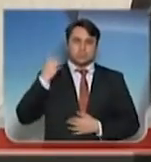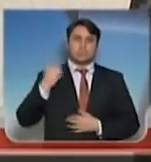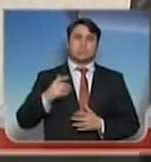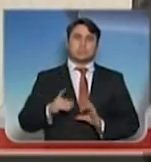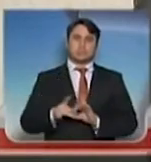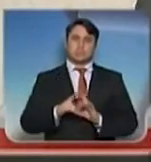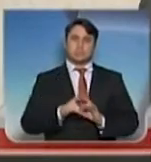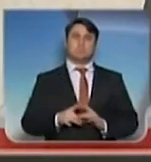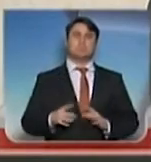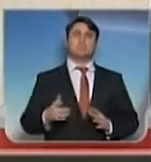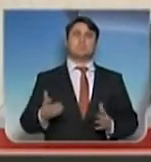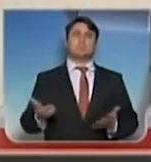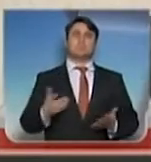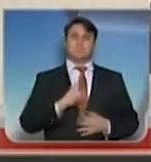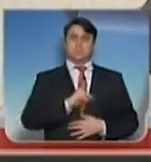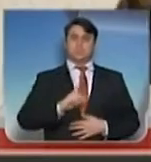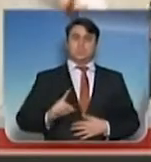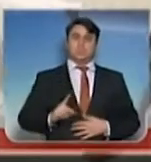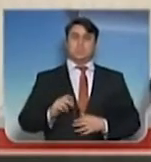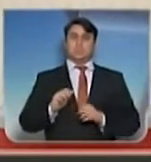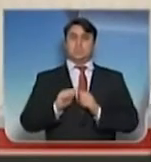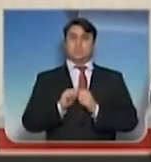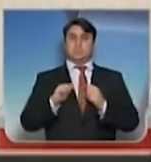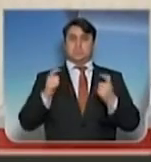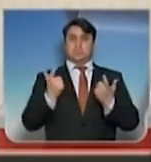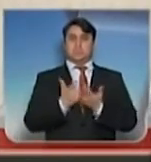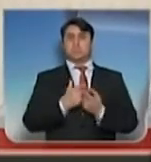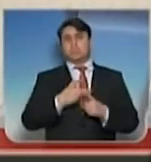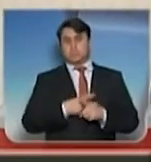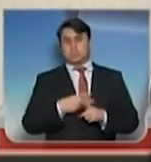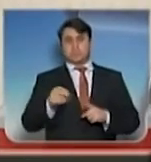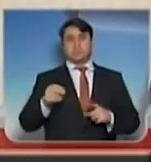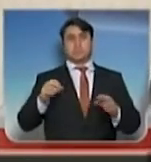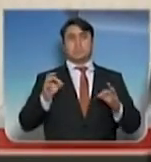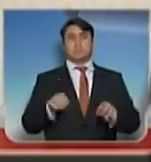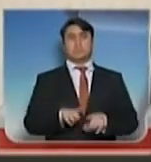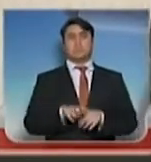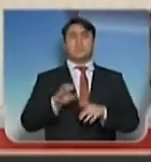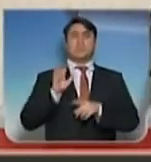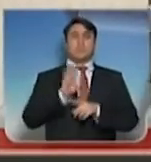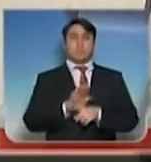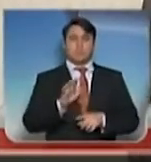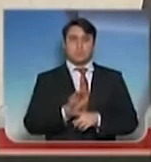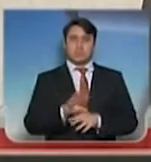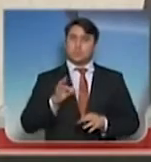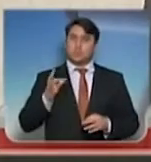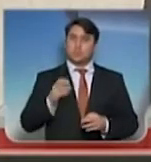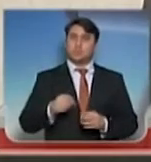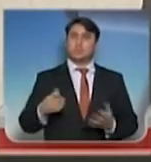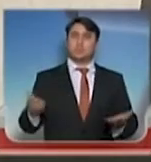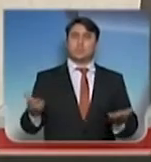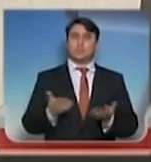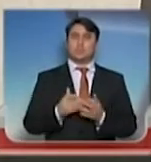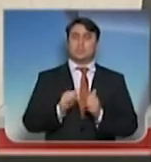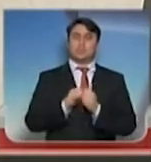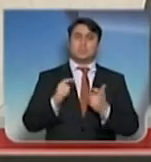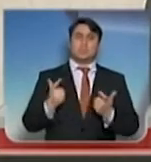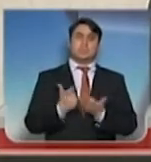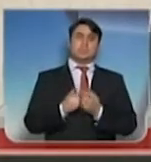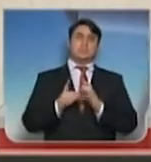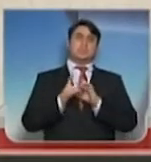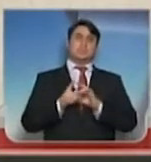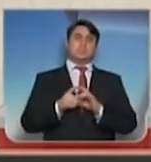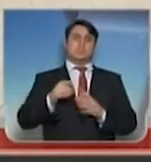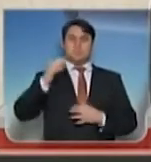partidárias a presidência da Assembleia Legislativa que a Selma uma vitória e uma contribuição de toda a Assembleia